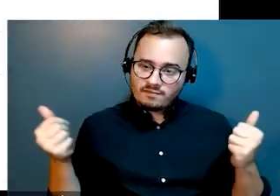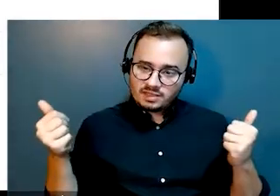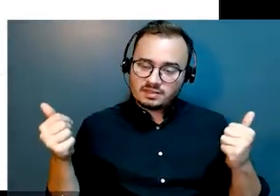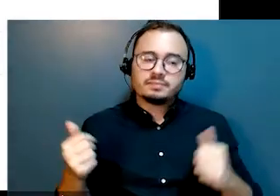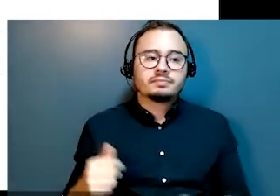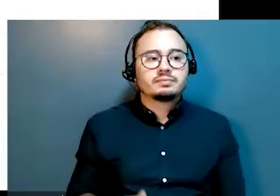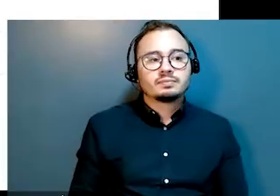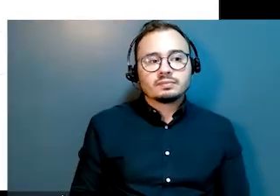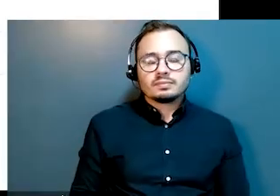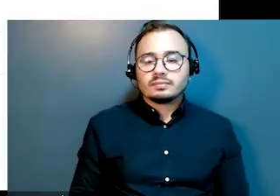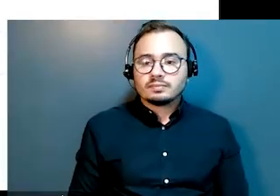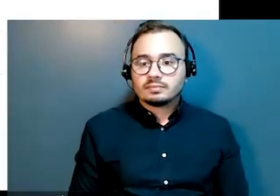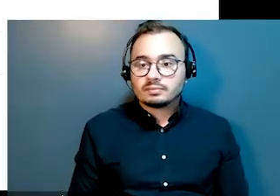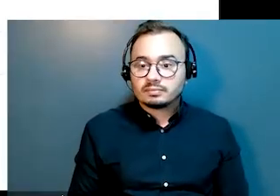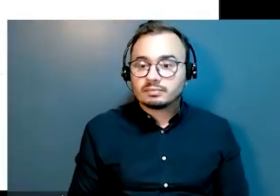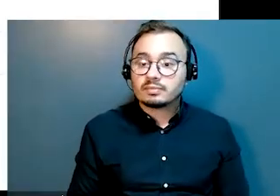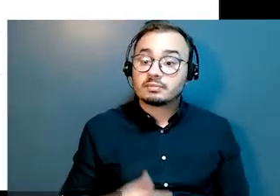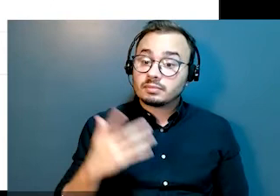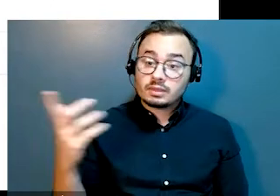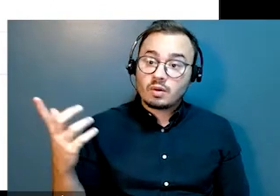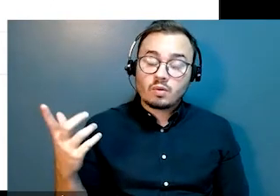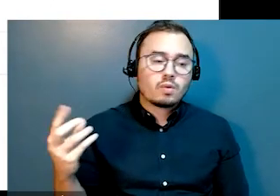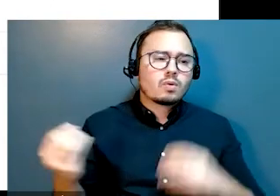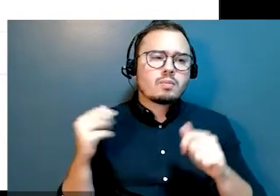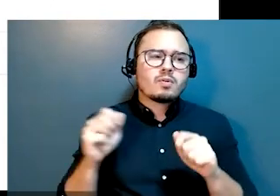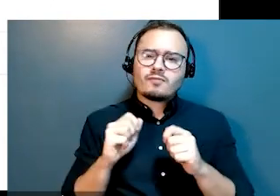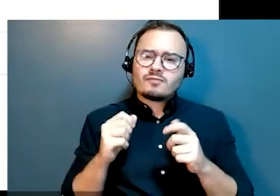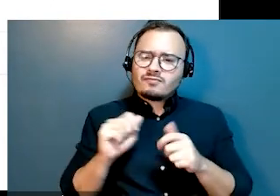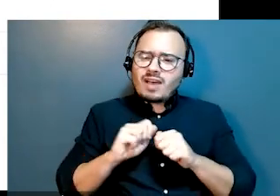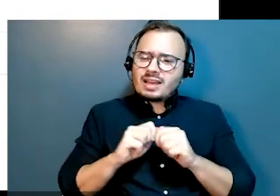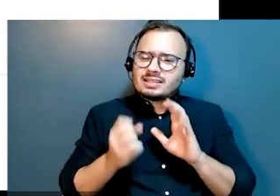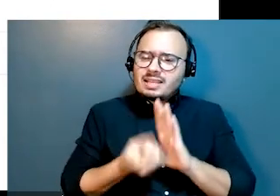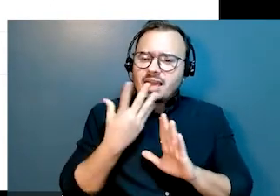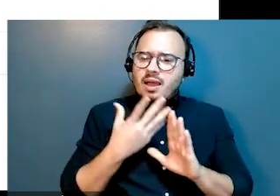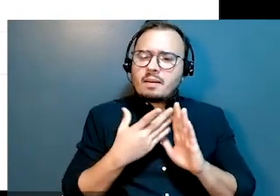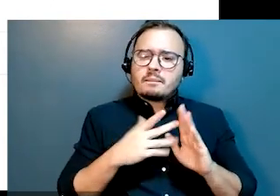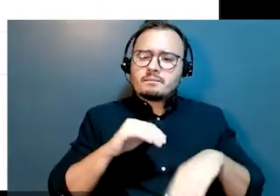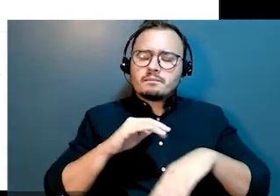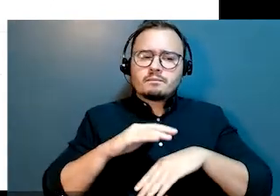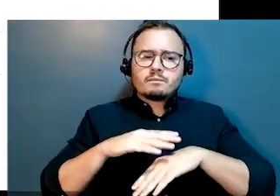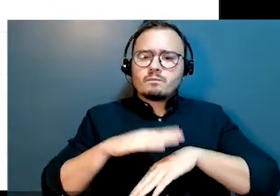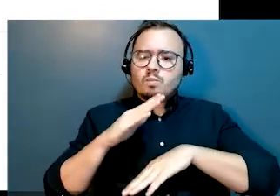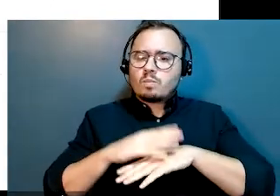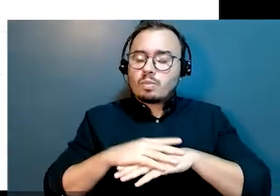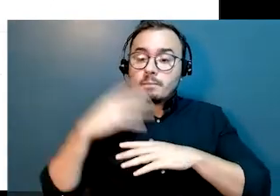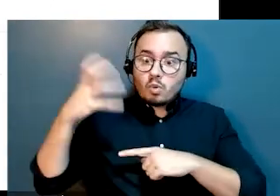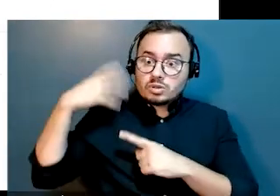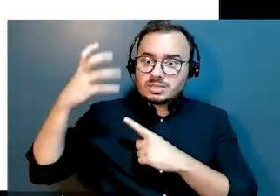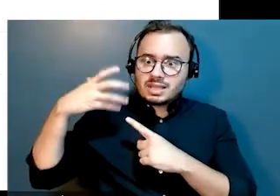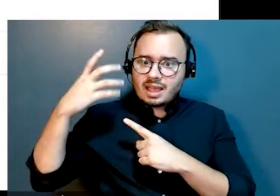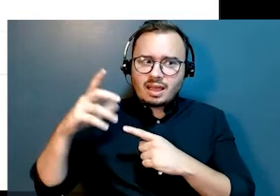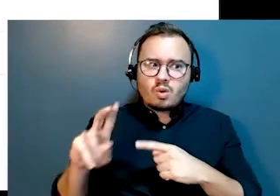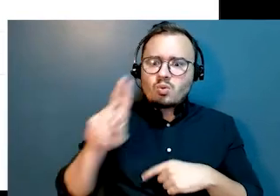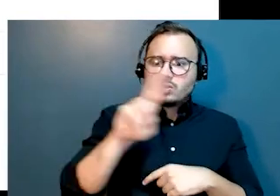Então, como é que seria produzir música a partir de código-fonte, né? Eu sei que existem